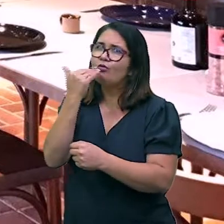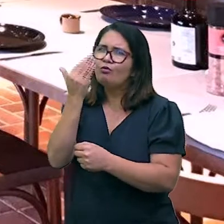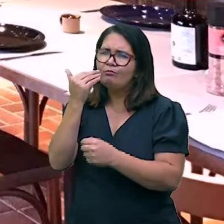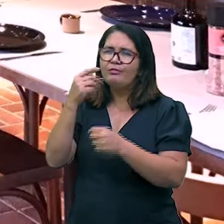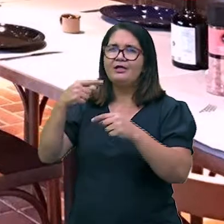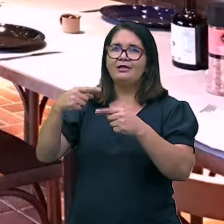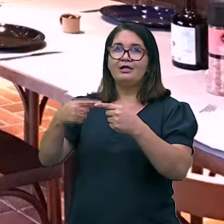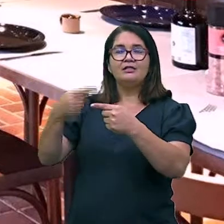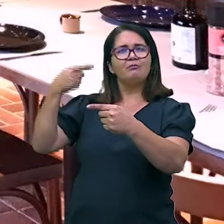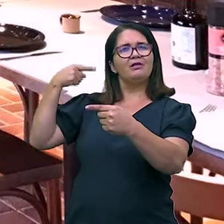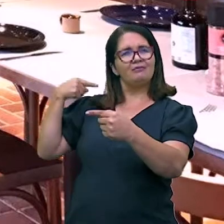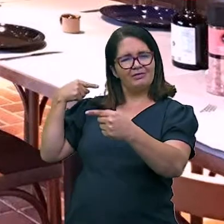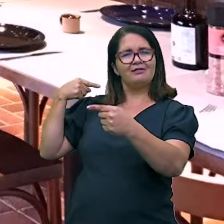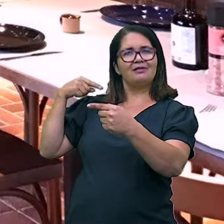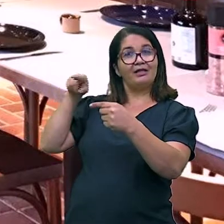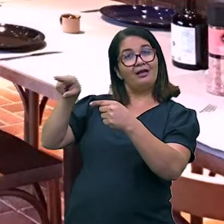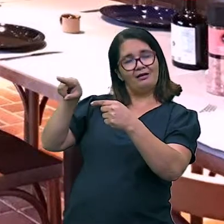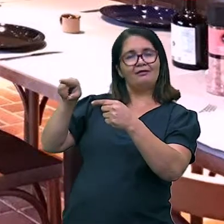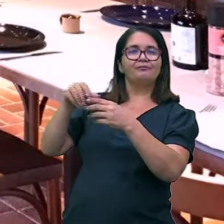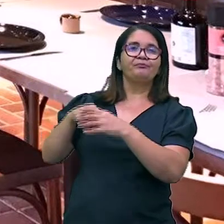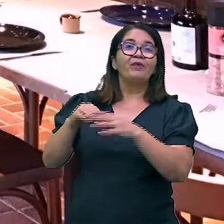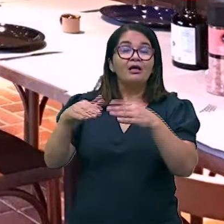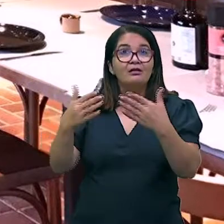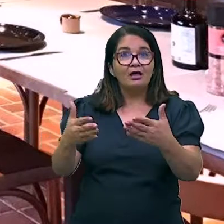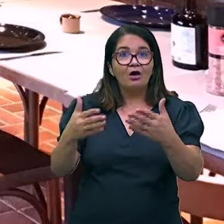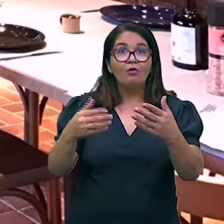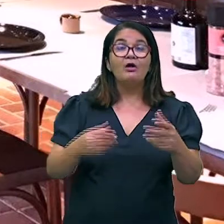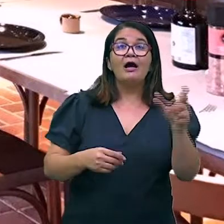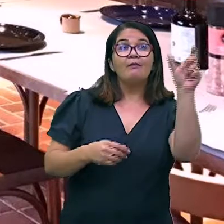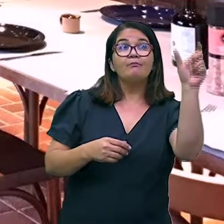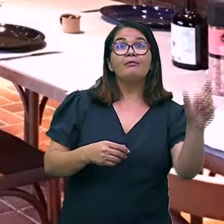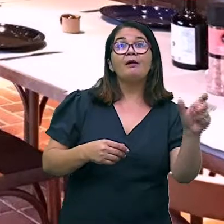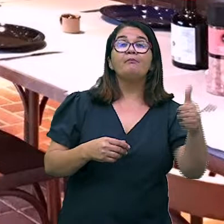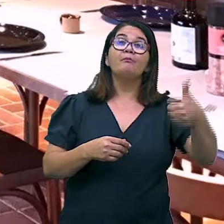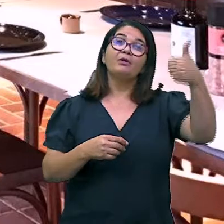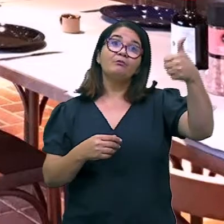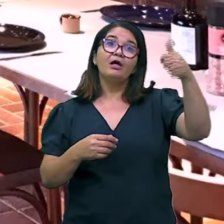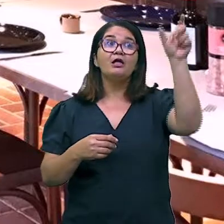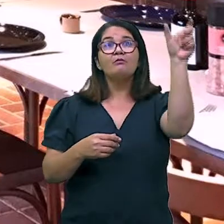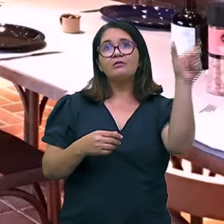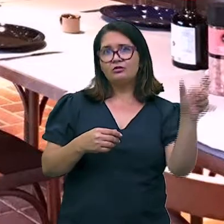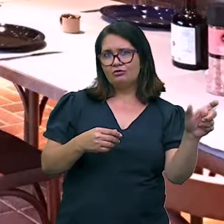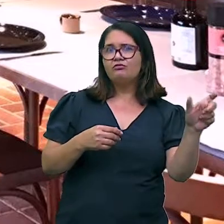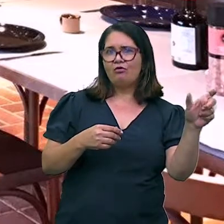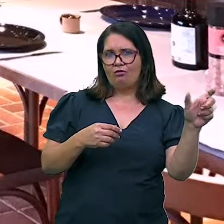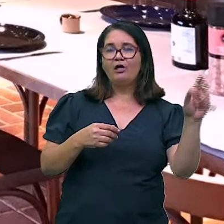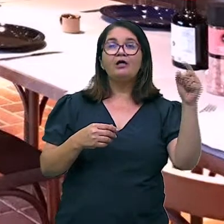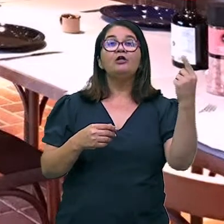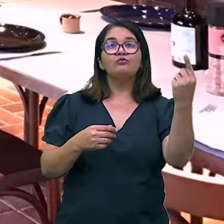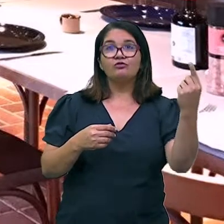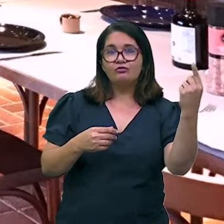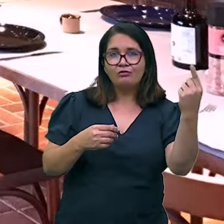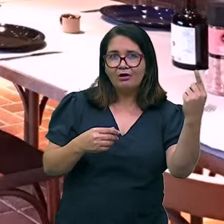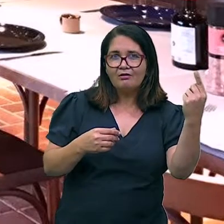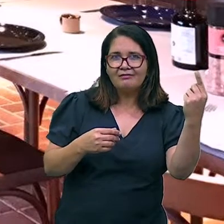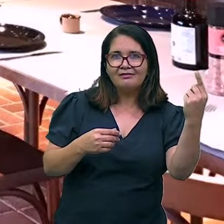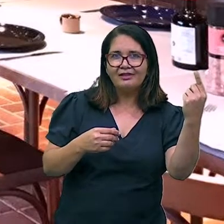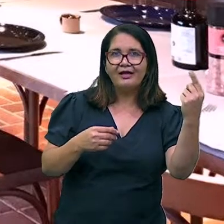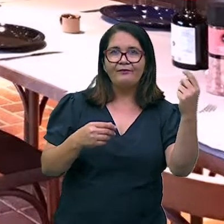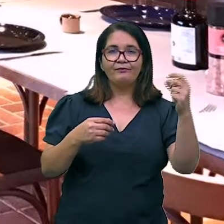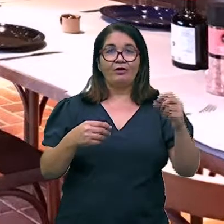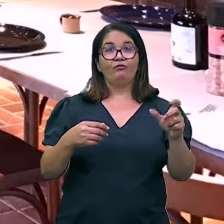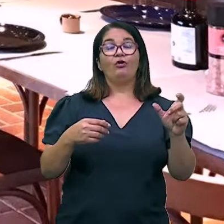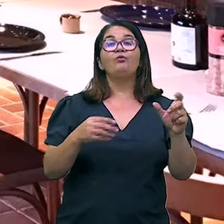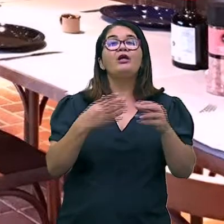pela conjugação do verbo, primeira pessoa do singular, o termo omitido foi o pronome pessoal